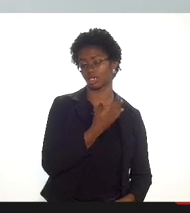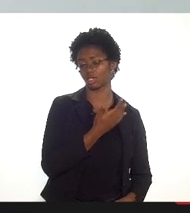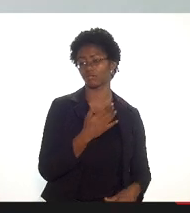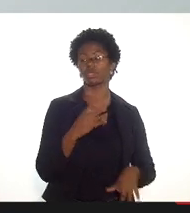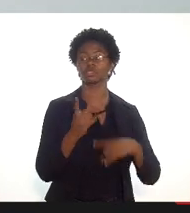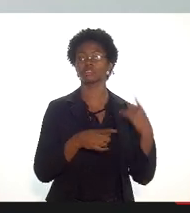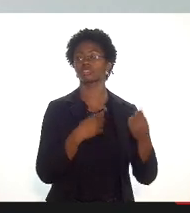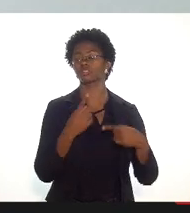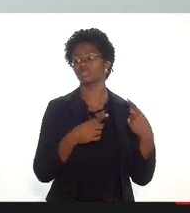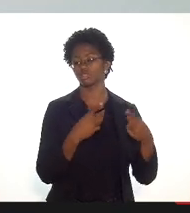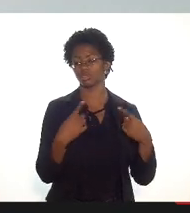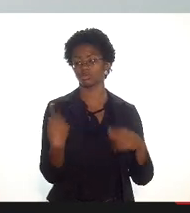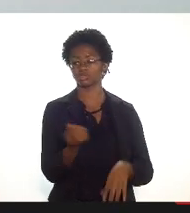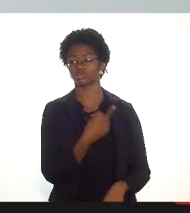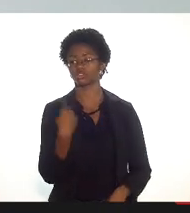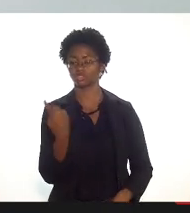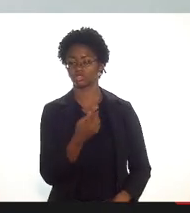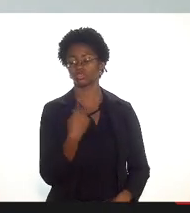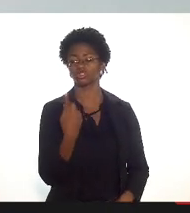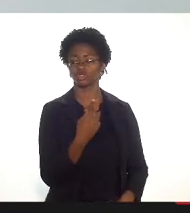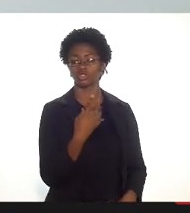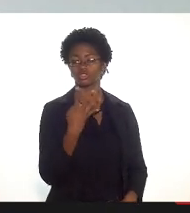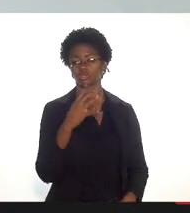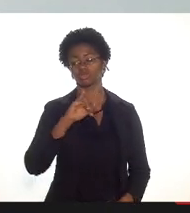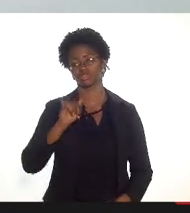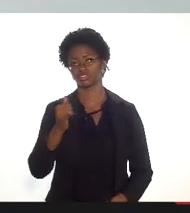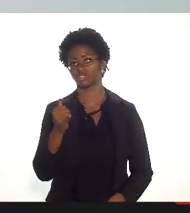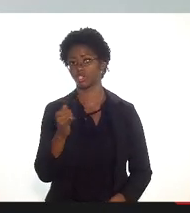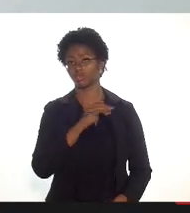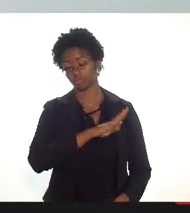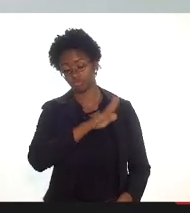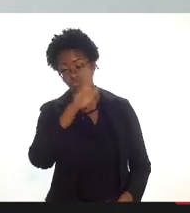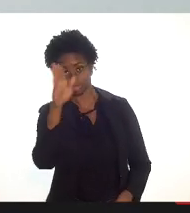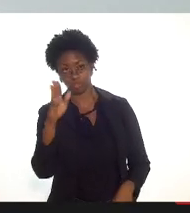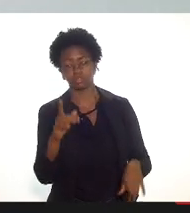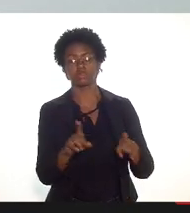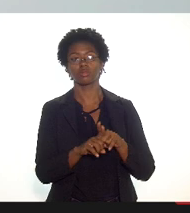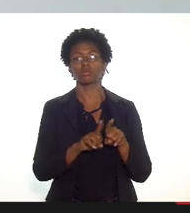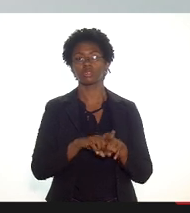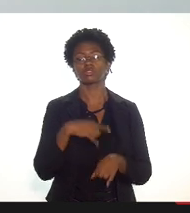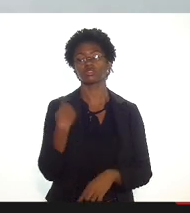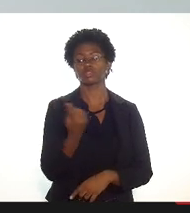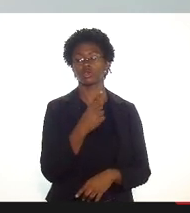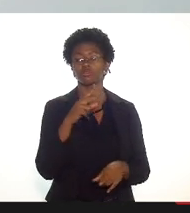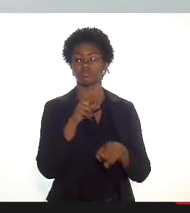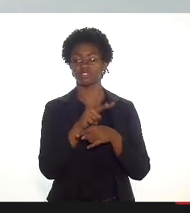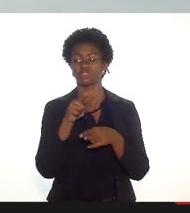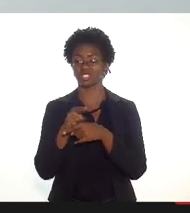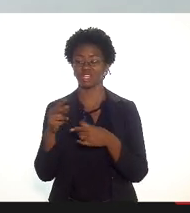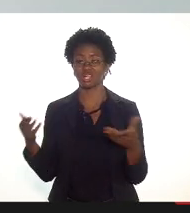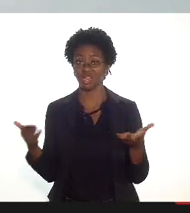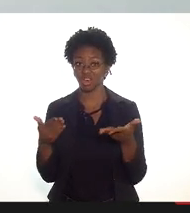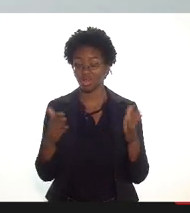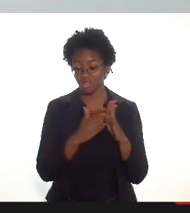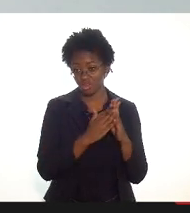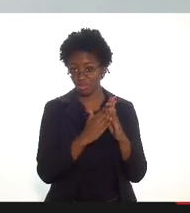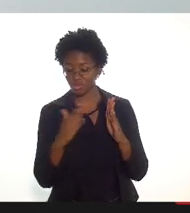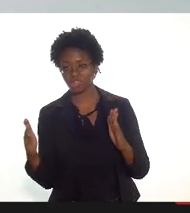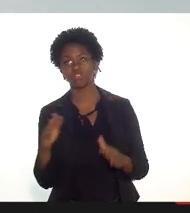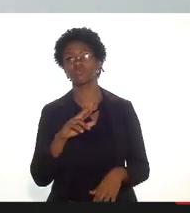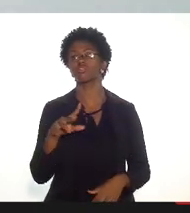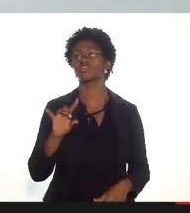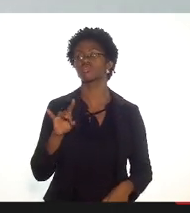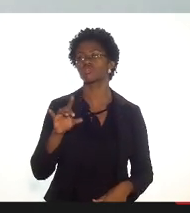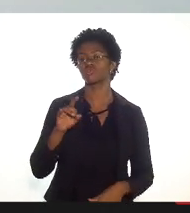depois nós tomamos posse no dia 4 de janeiro e a gente já fiscalizou nesse período não só o